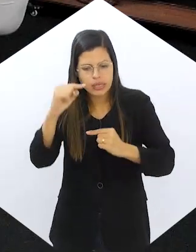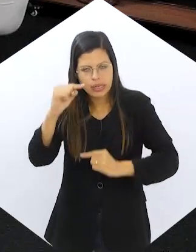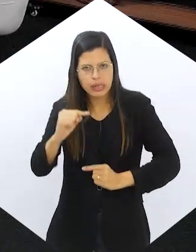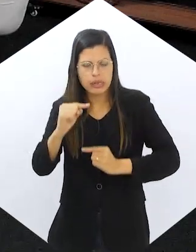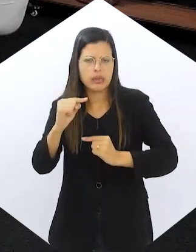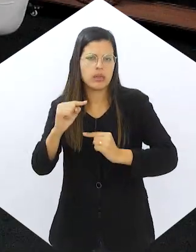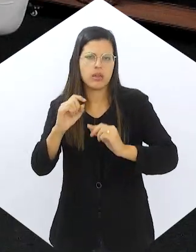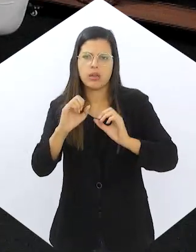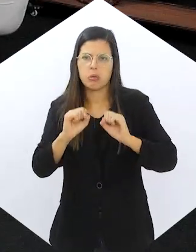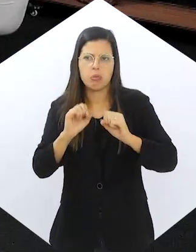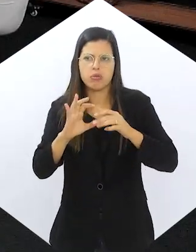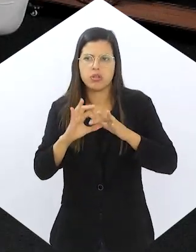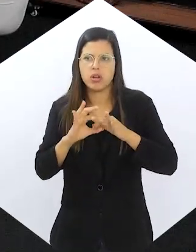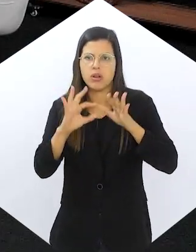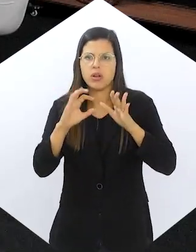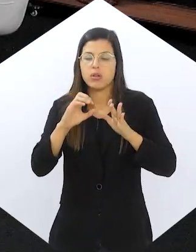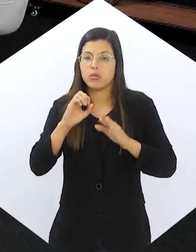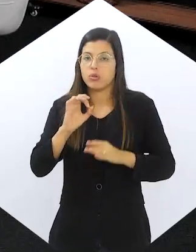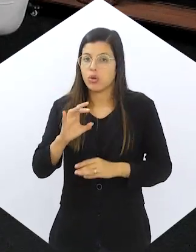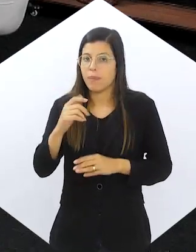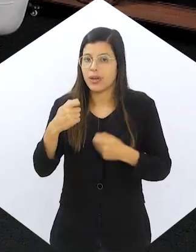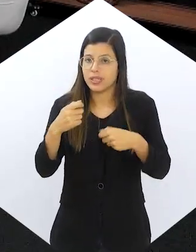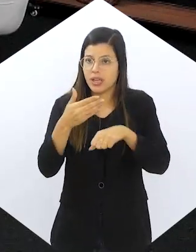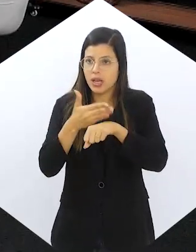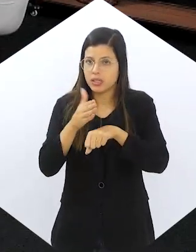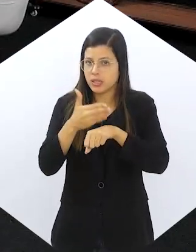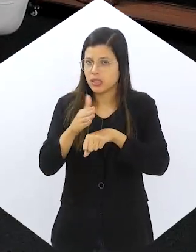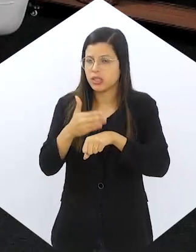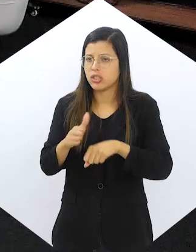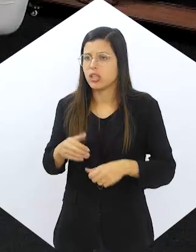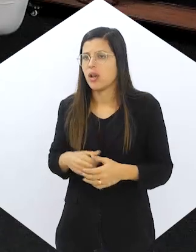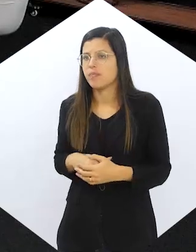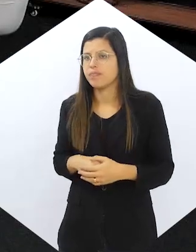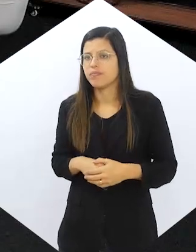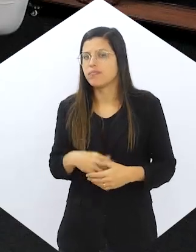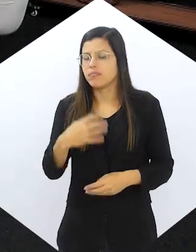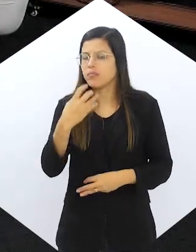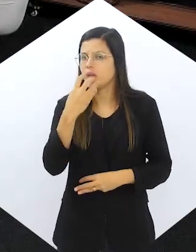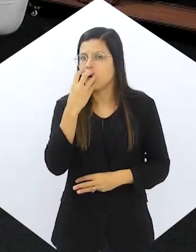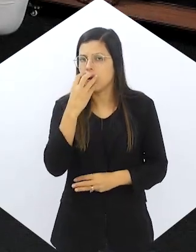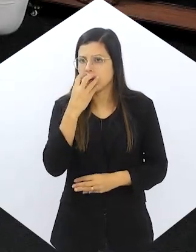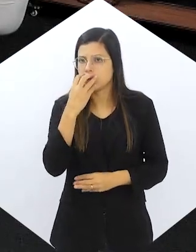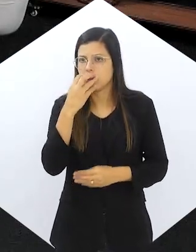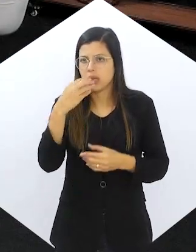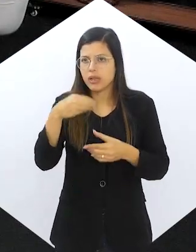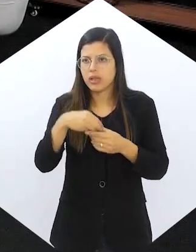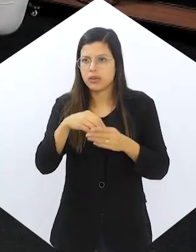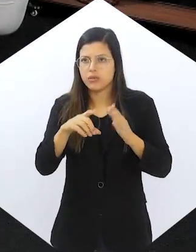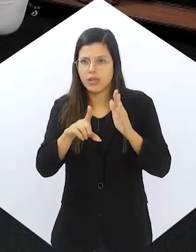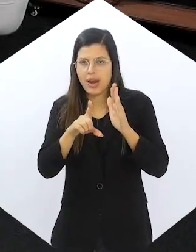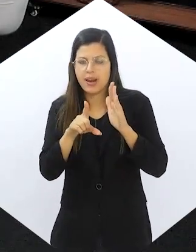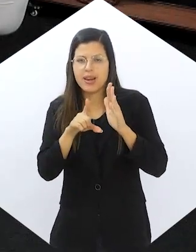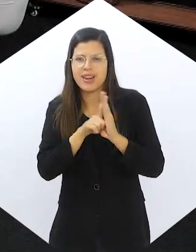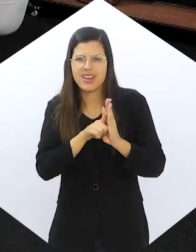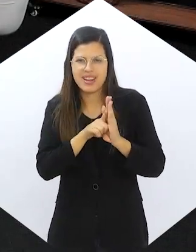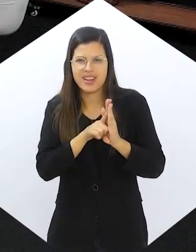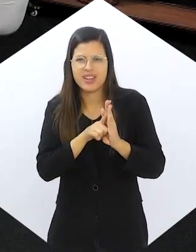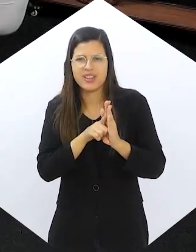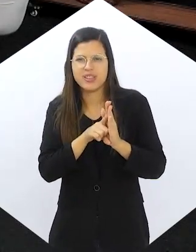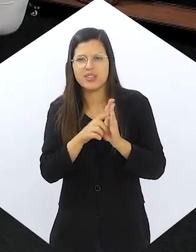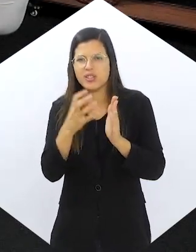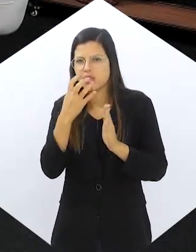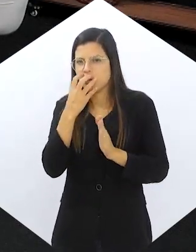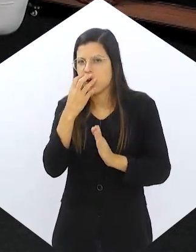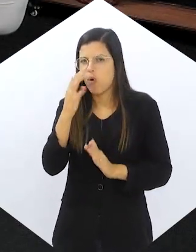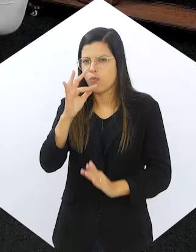raça, porte, ele só precisa estar adestrado. E os cães que não fazem, que estão dentro daquela lei dos cães ferozes.